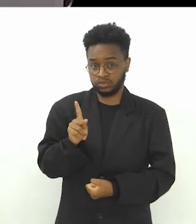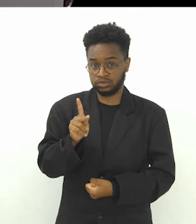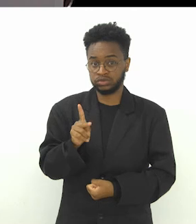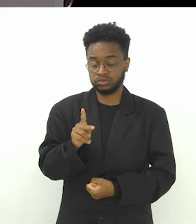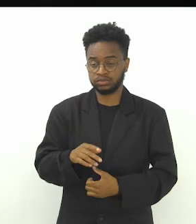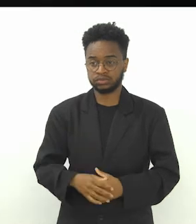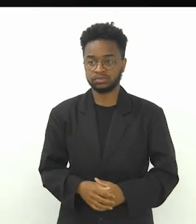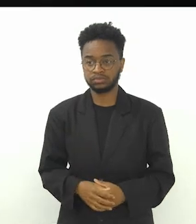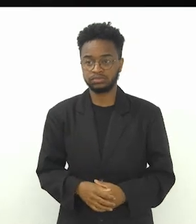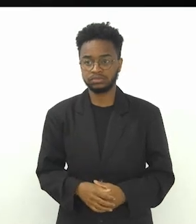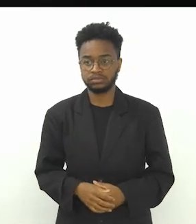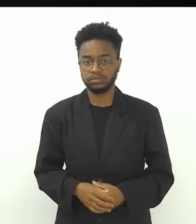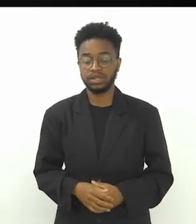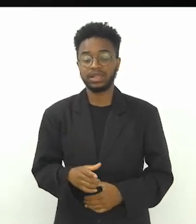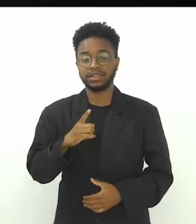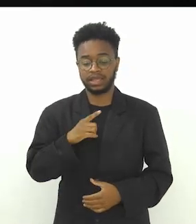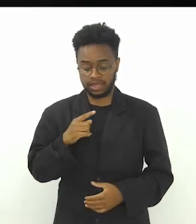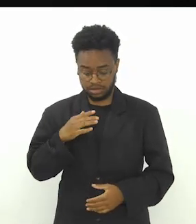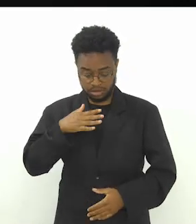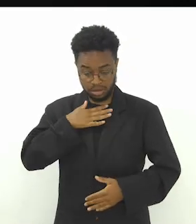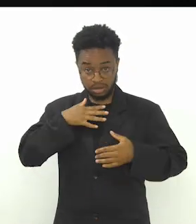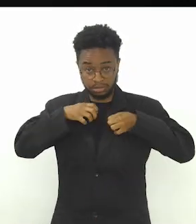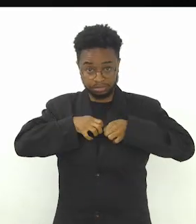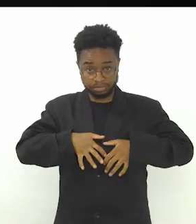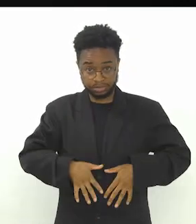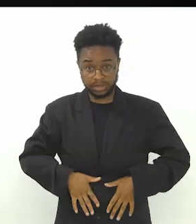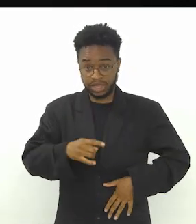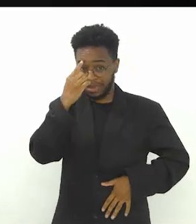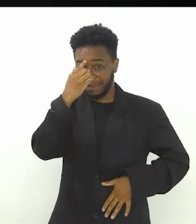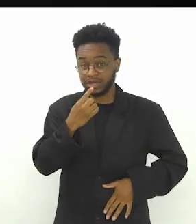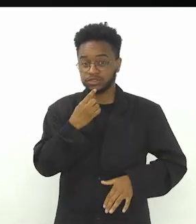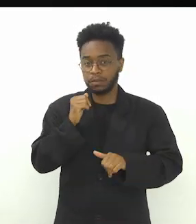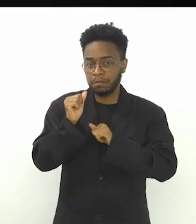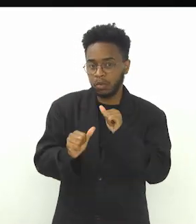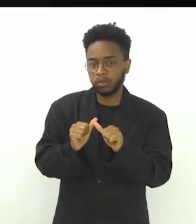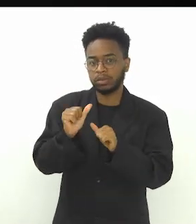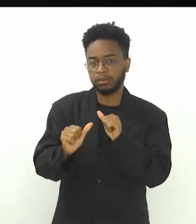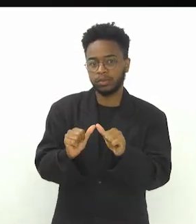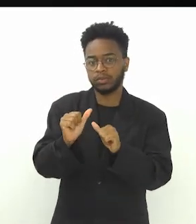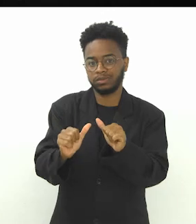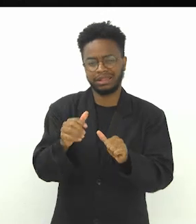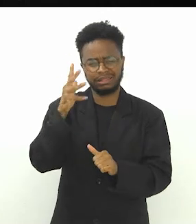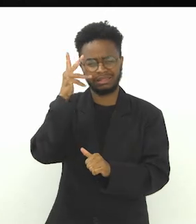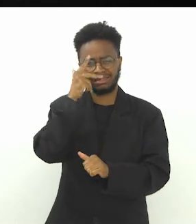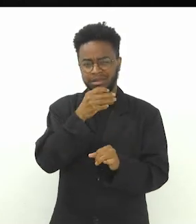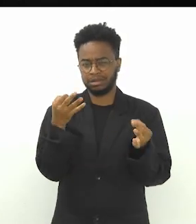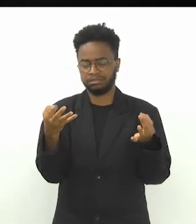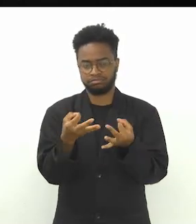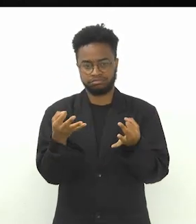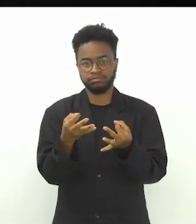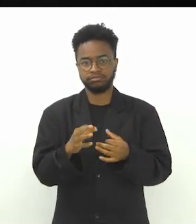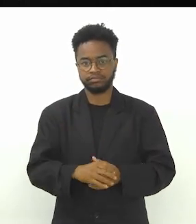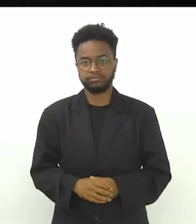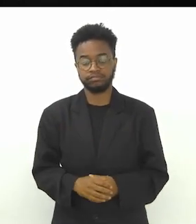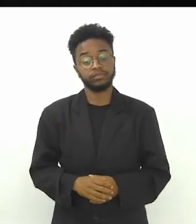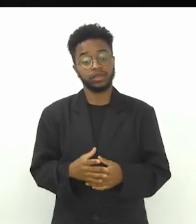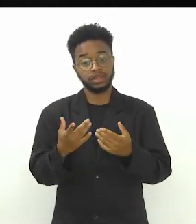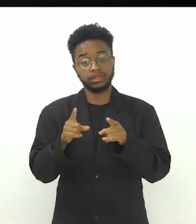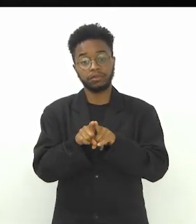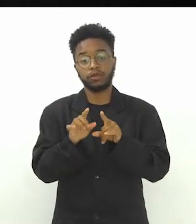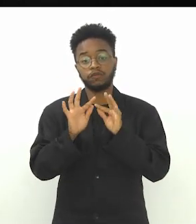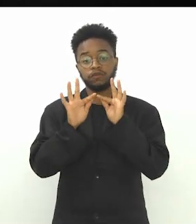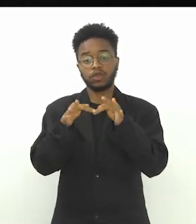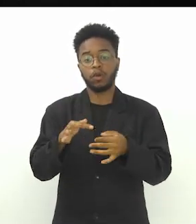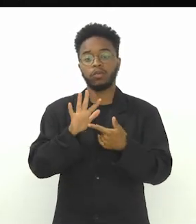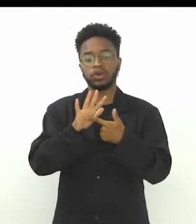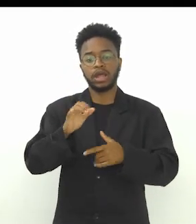manto, minha gente, ele ia mudando, as imagens iam Sim. mudando, Sim. mudando, né? Ia. E era lindo, o Ele efeito fazia, maravilhoso. no final ele fazia